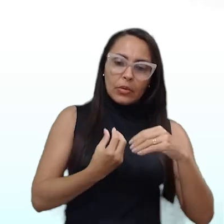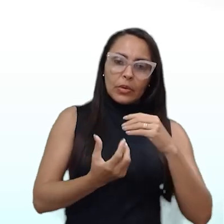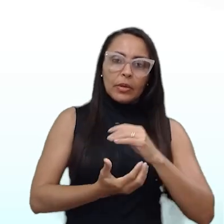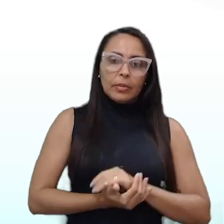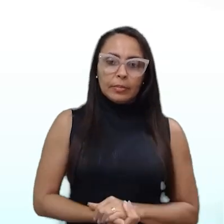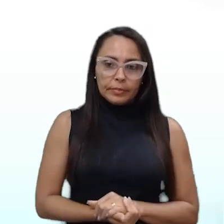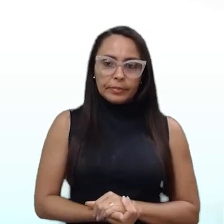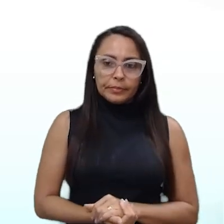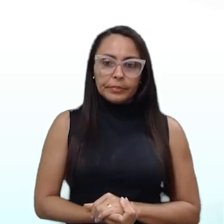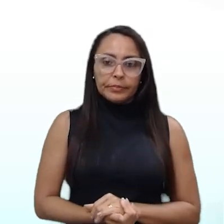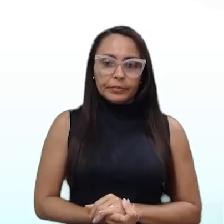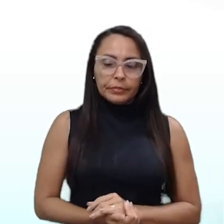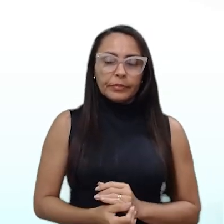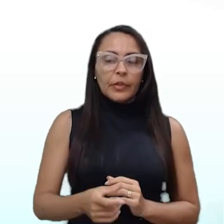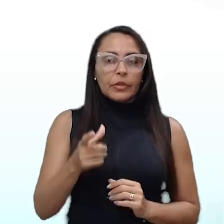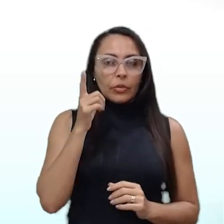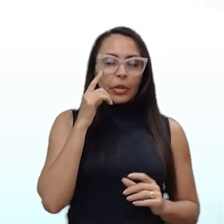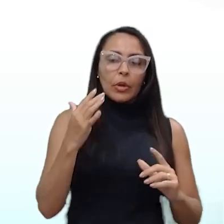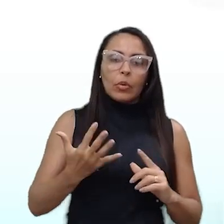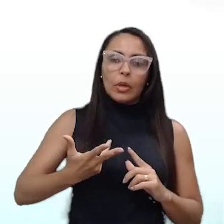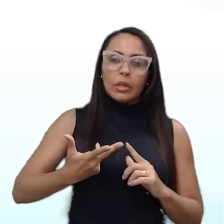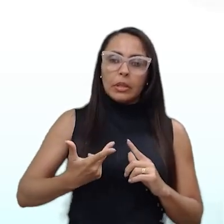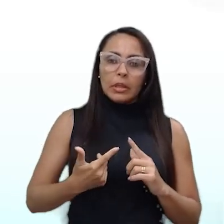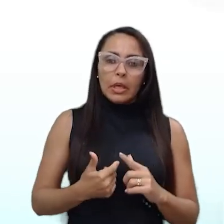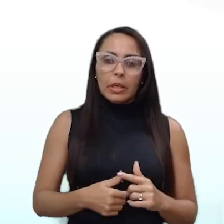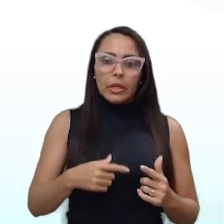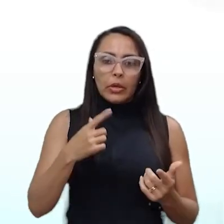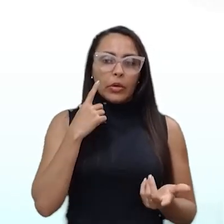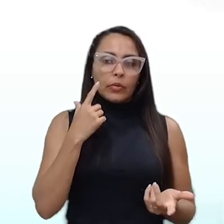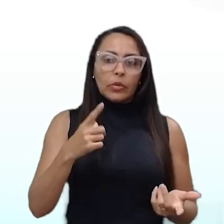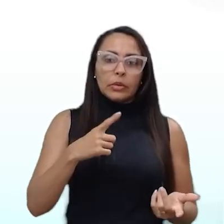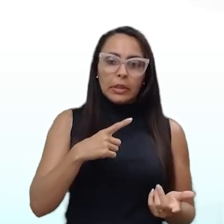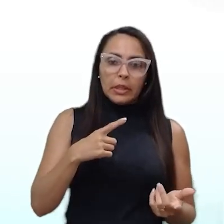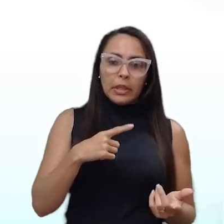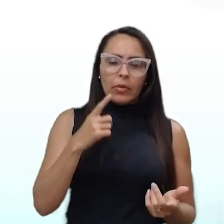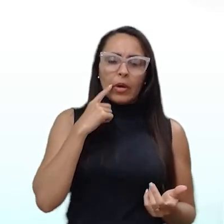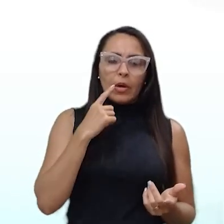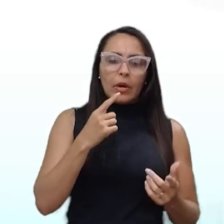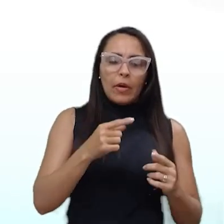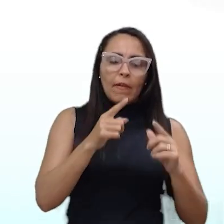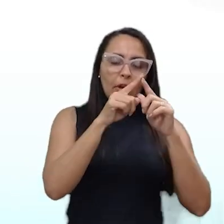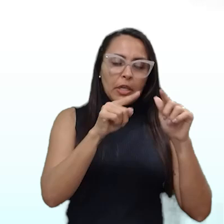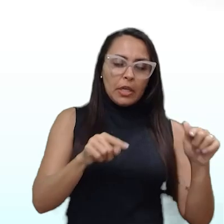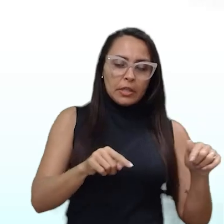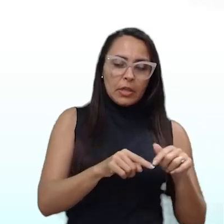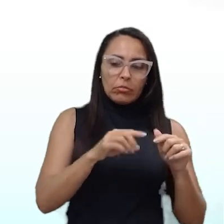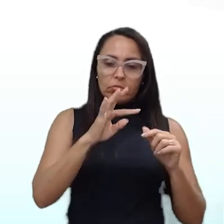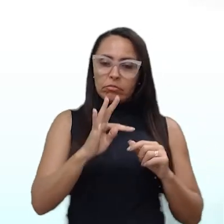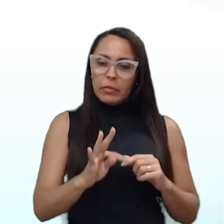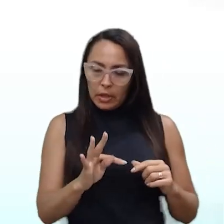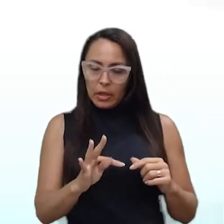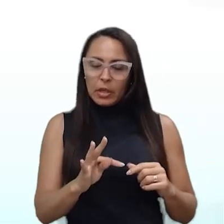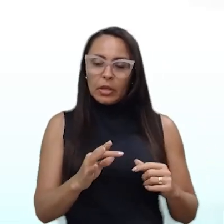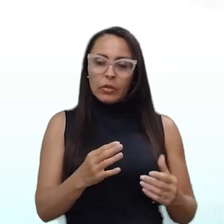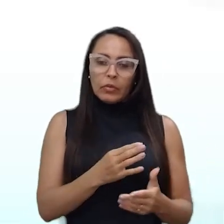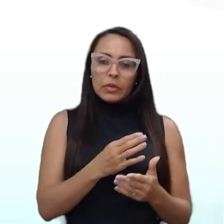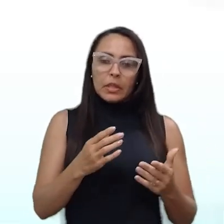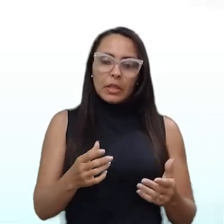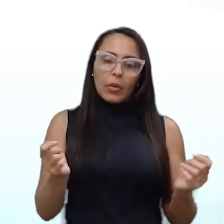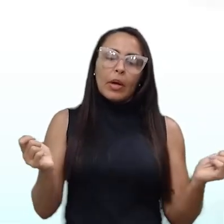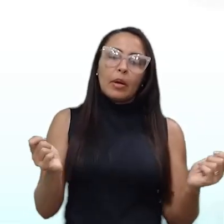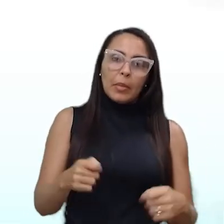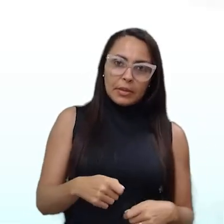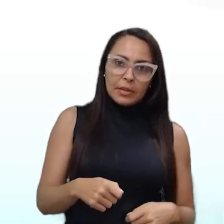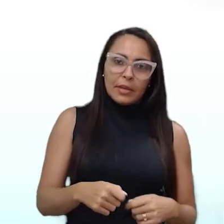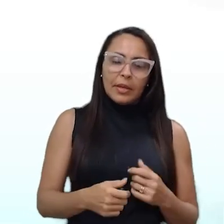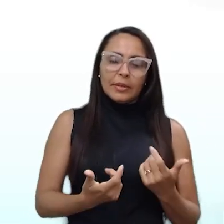ok? Então, se eu tenho uma quantidade de calor e eu vou ter uma variação da temperatura, nós vamos ter aí uma